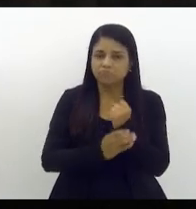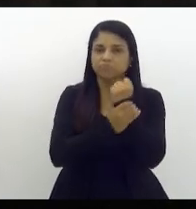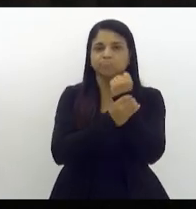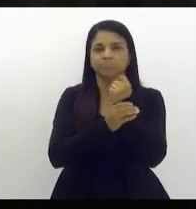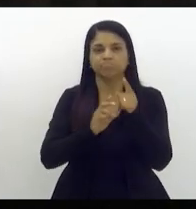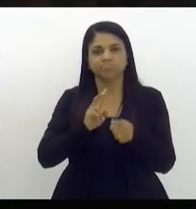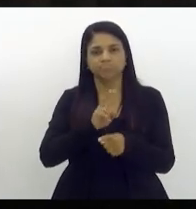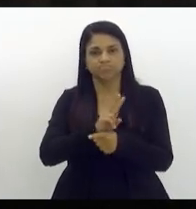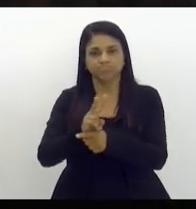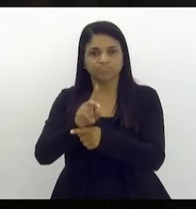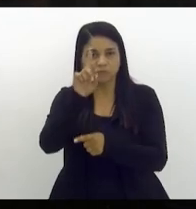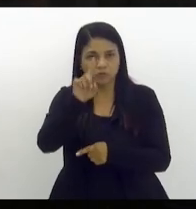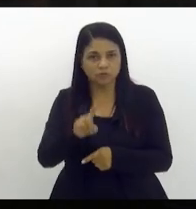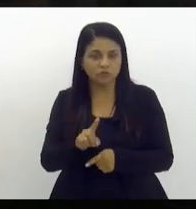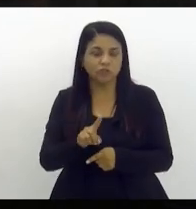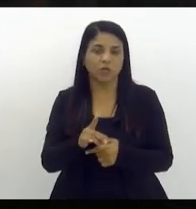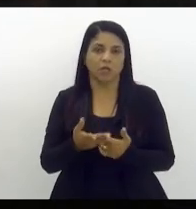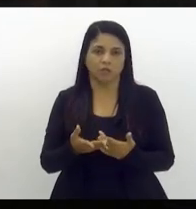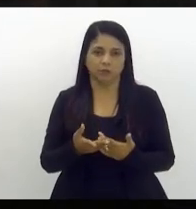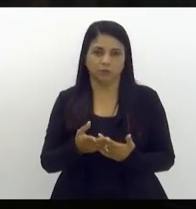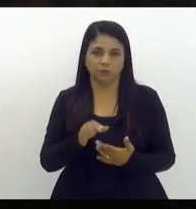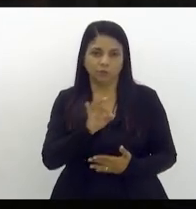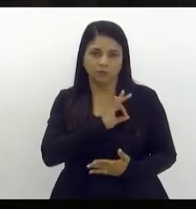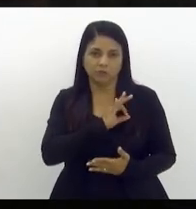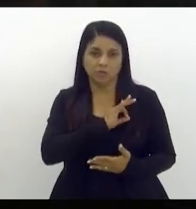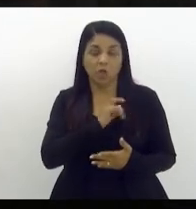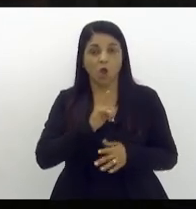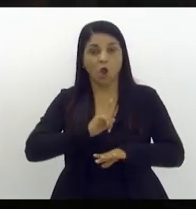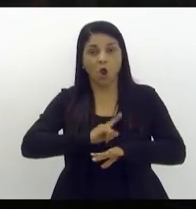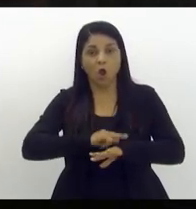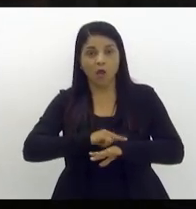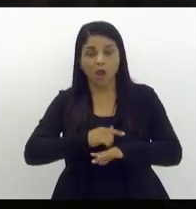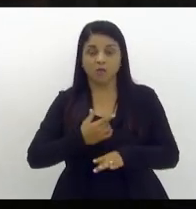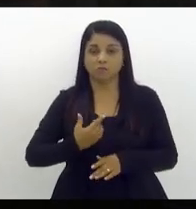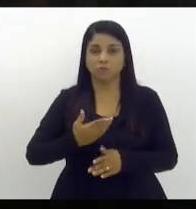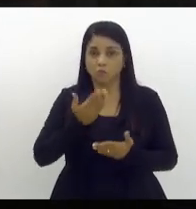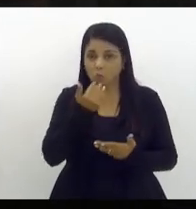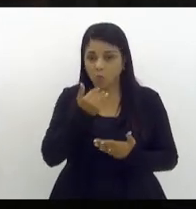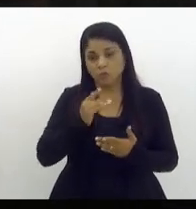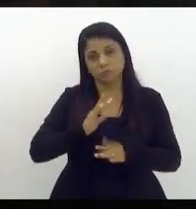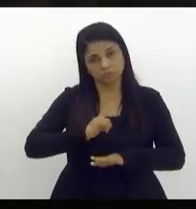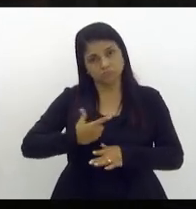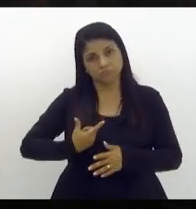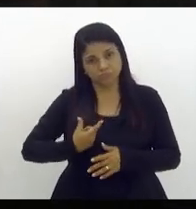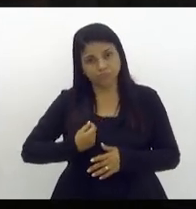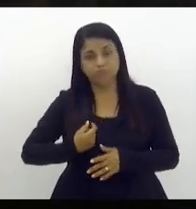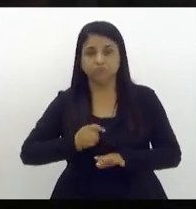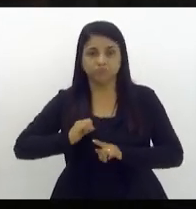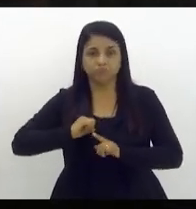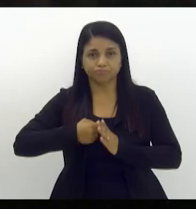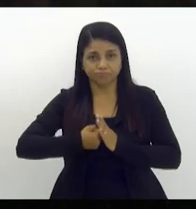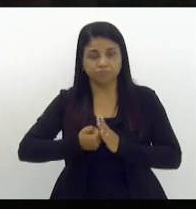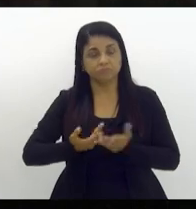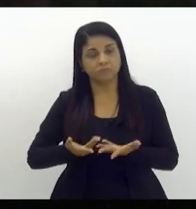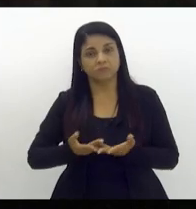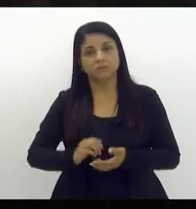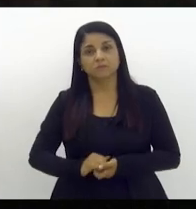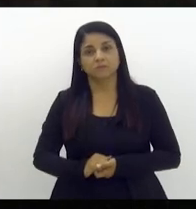direitos humanos dos agentes para ser desligada. E o horário de almoço é uma delas. Outra coisa, é...